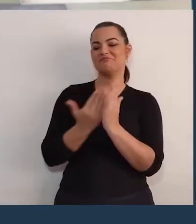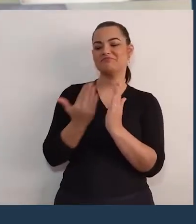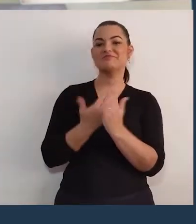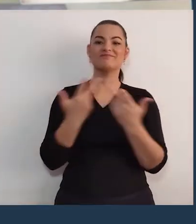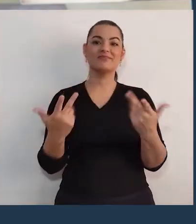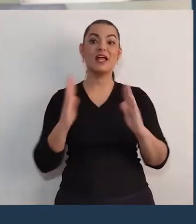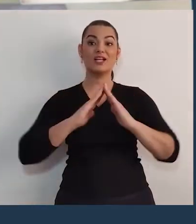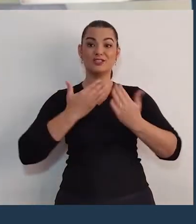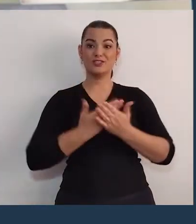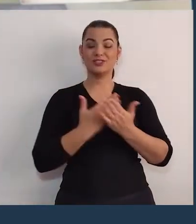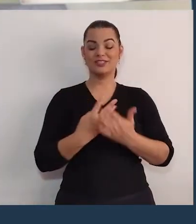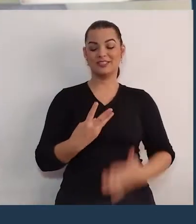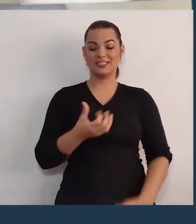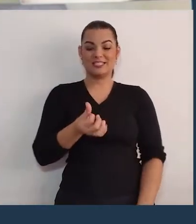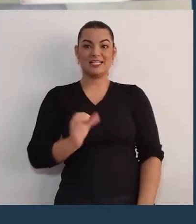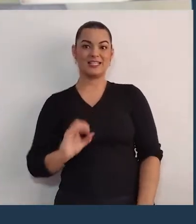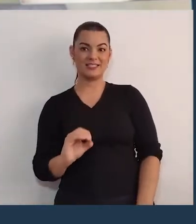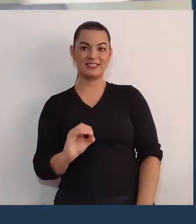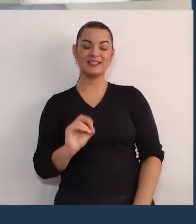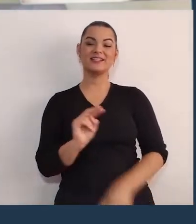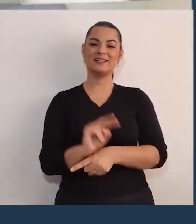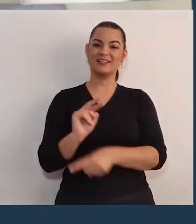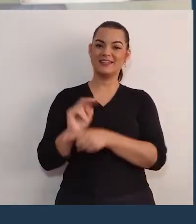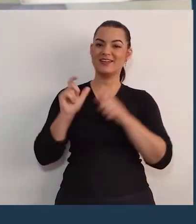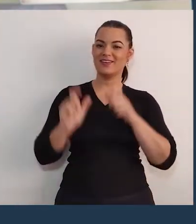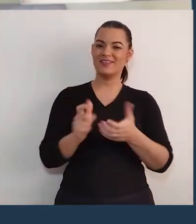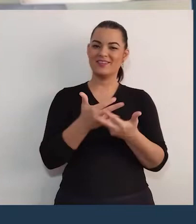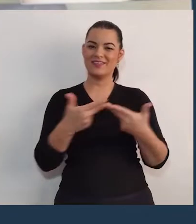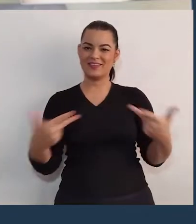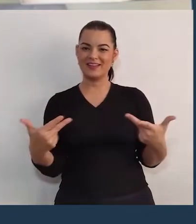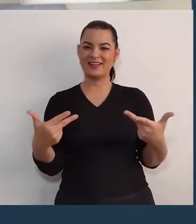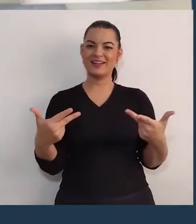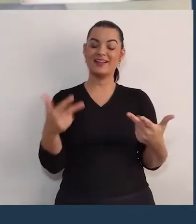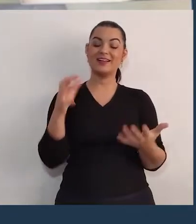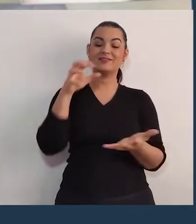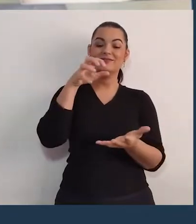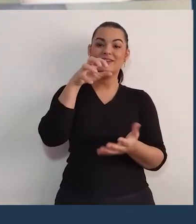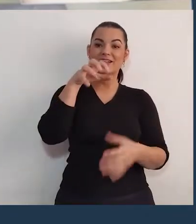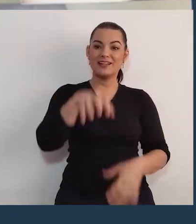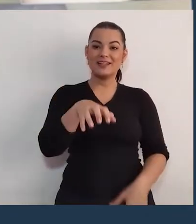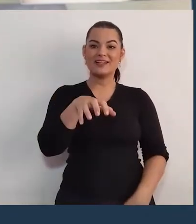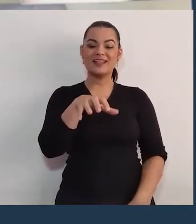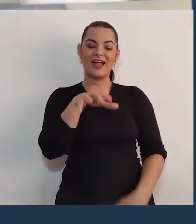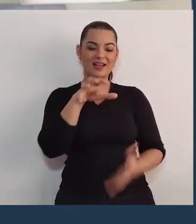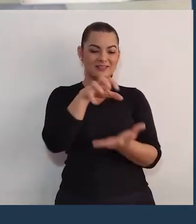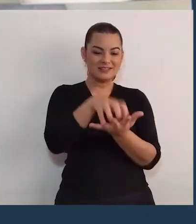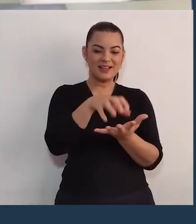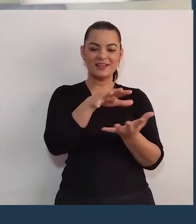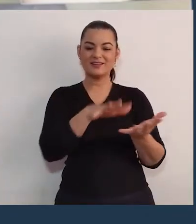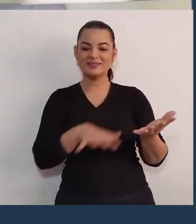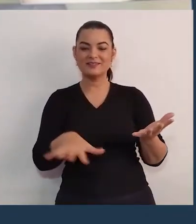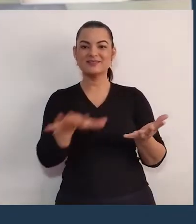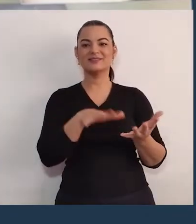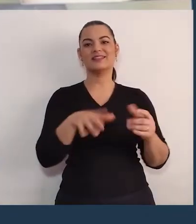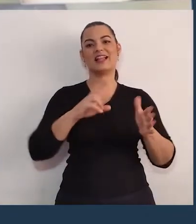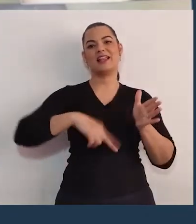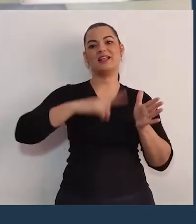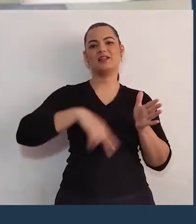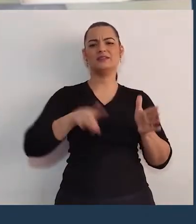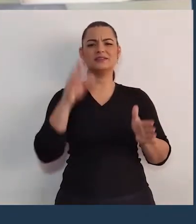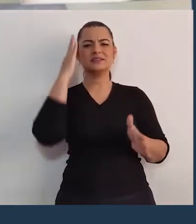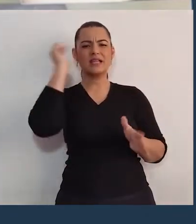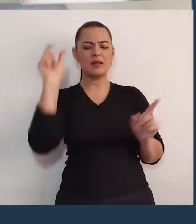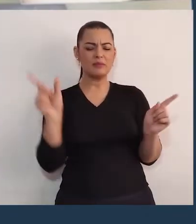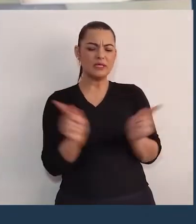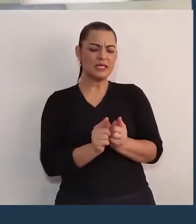alguns espaços de leitura. Vocês sabem o que são siglas? siglas é cada letrinha dessa